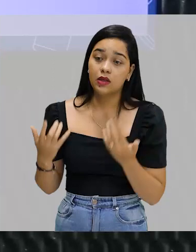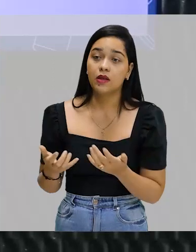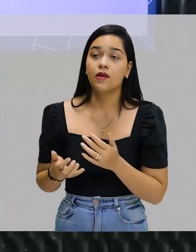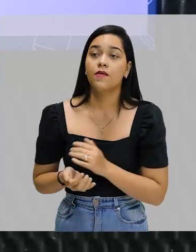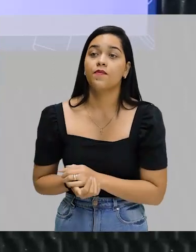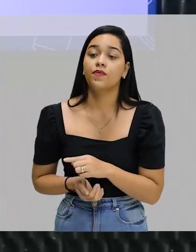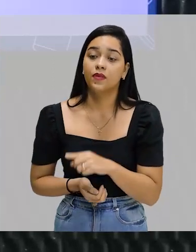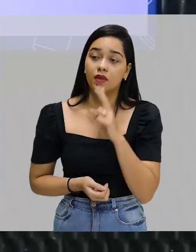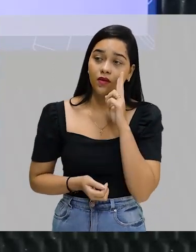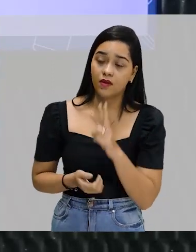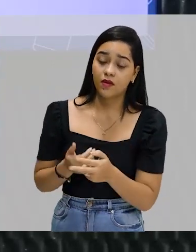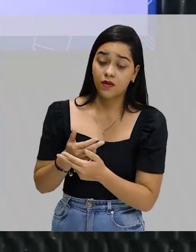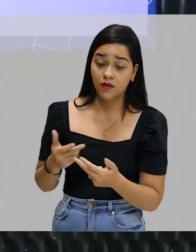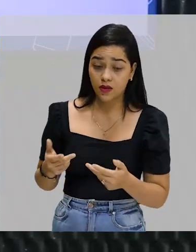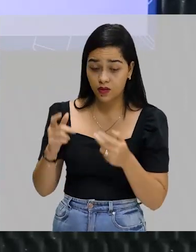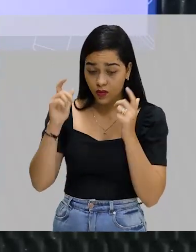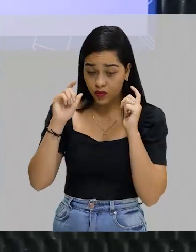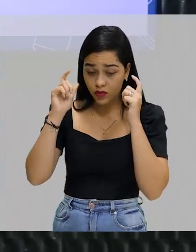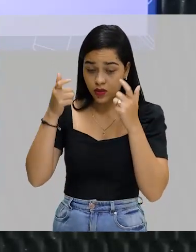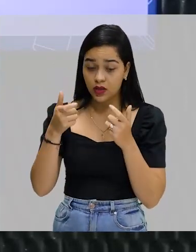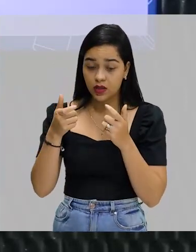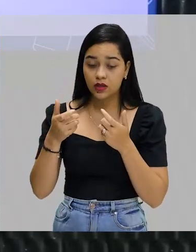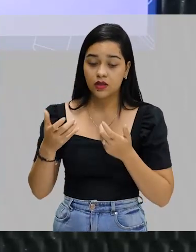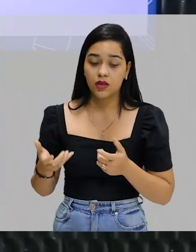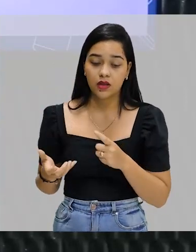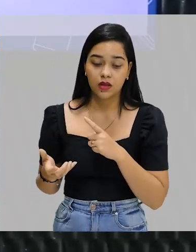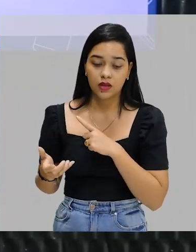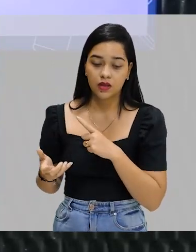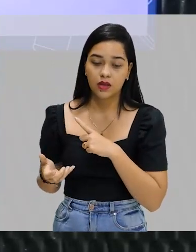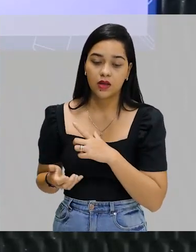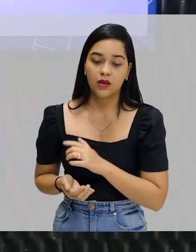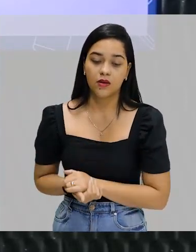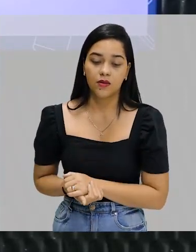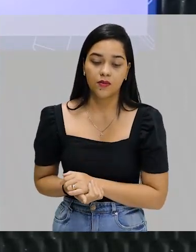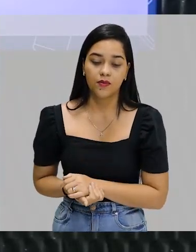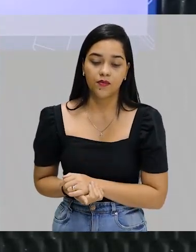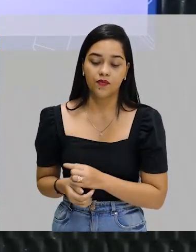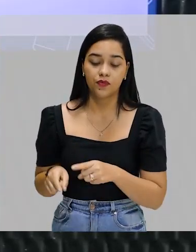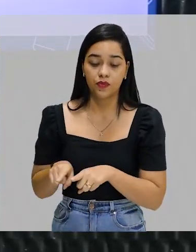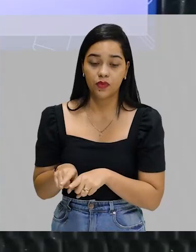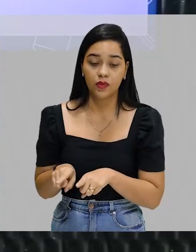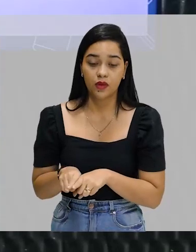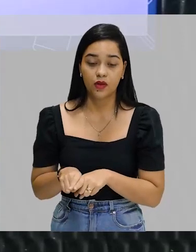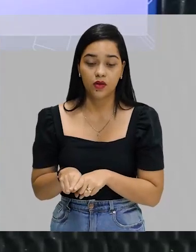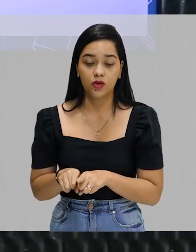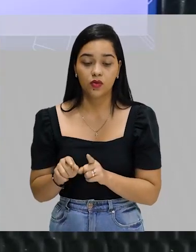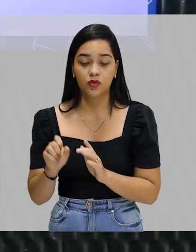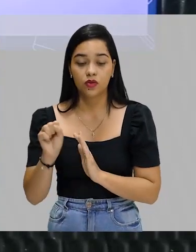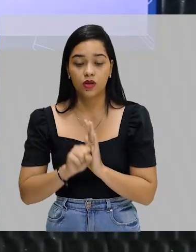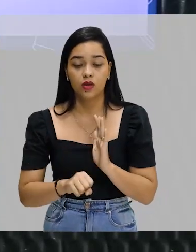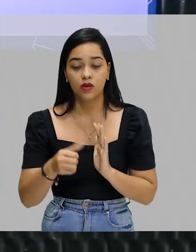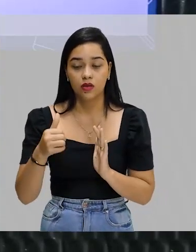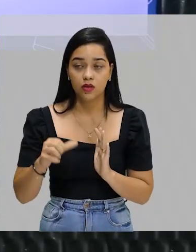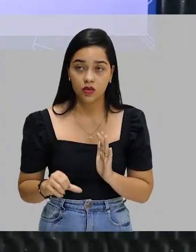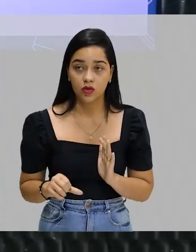né, serviu de pose para todos os reis da época, inclusive um nobre no século XIX brasileiro, Dom Pedro II, que tem um quadro